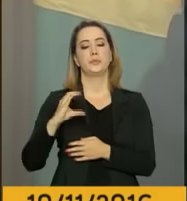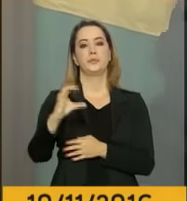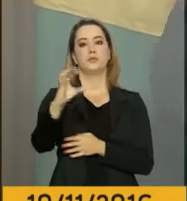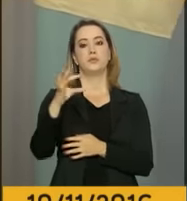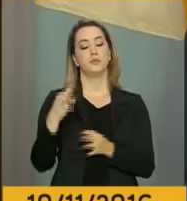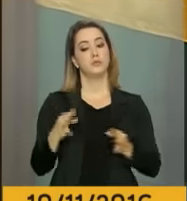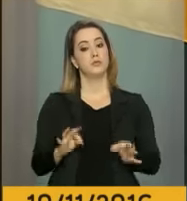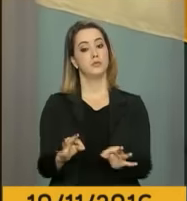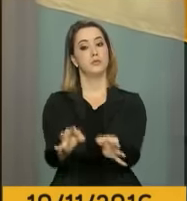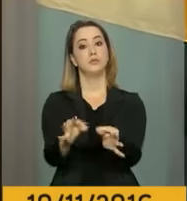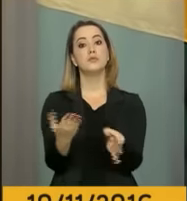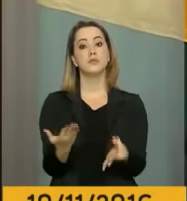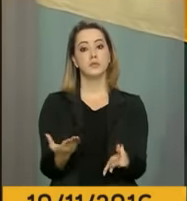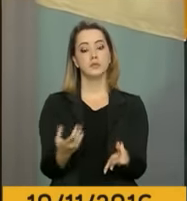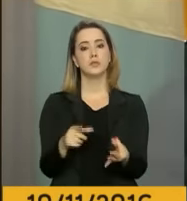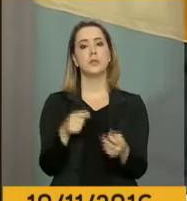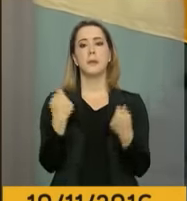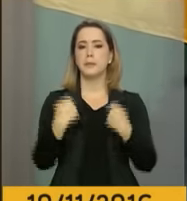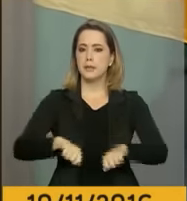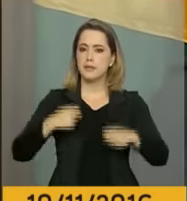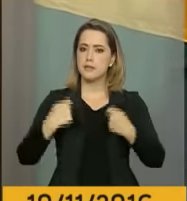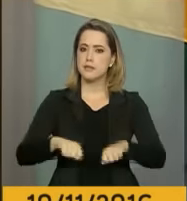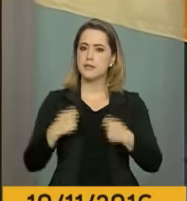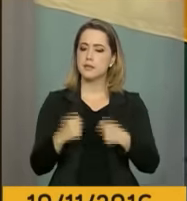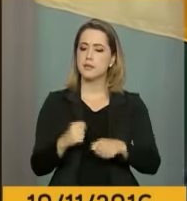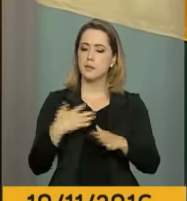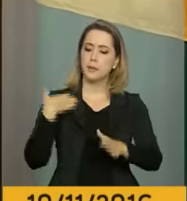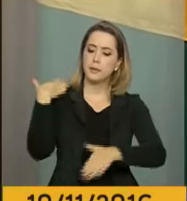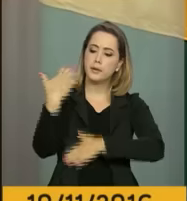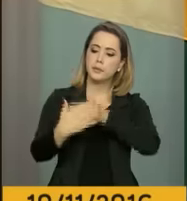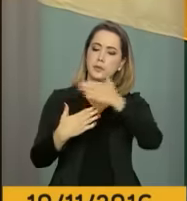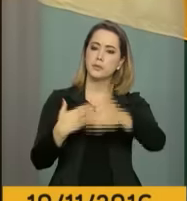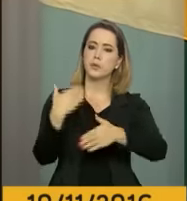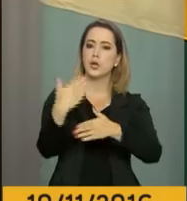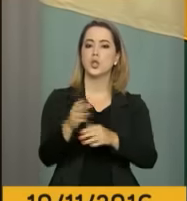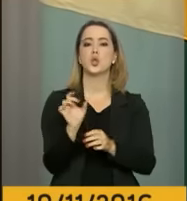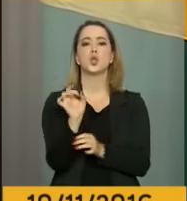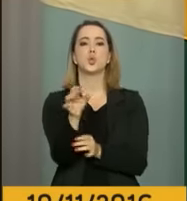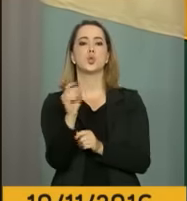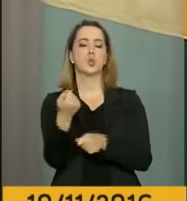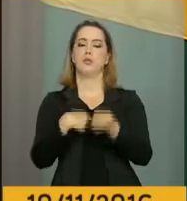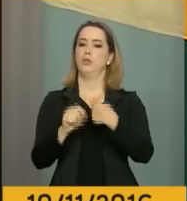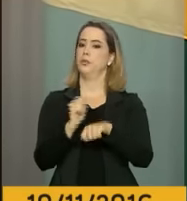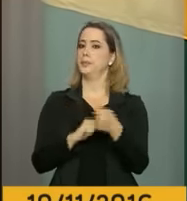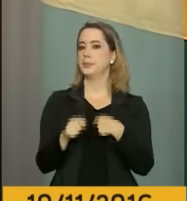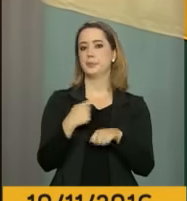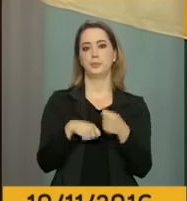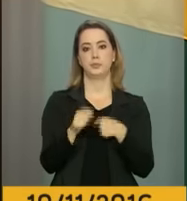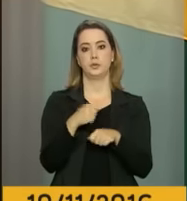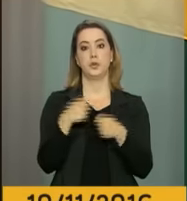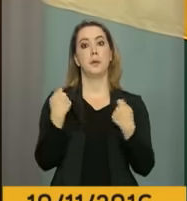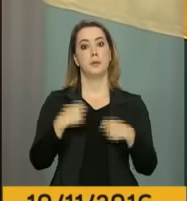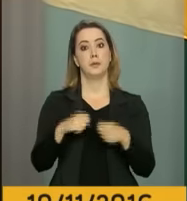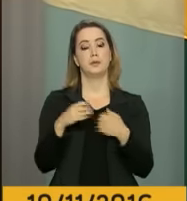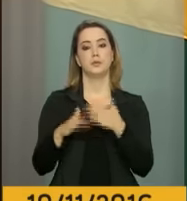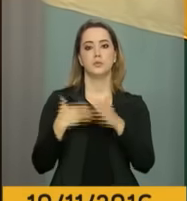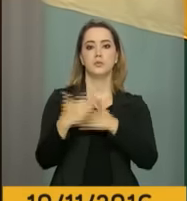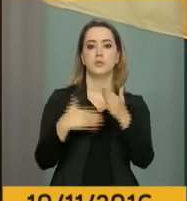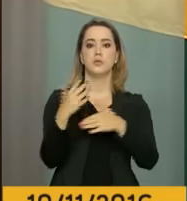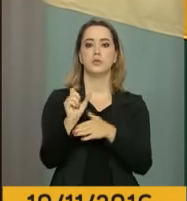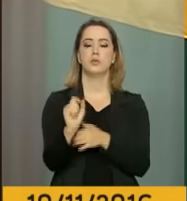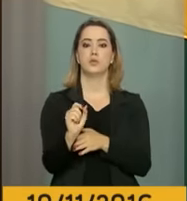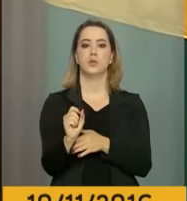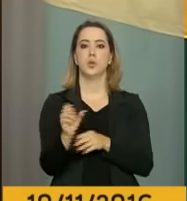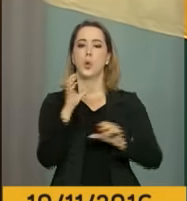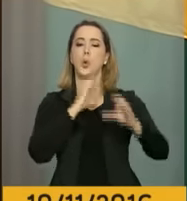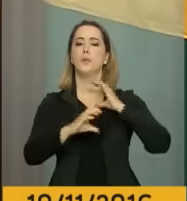elas devem ir talvez muito além da dimensão econômica. As tecnologias da informação e da